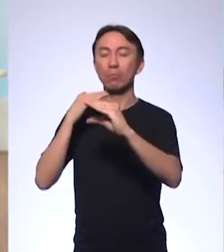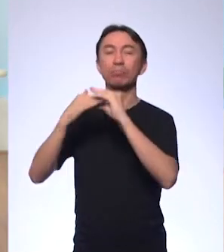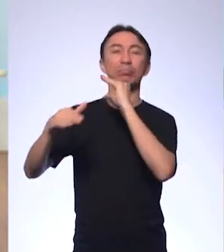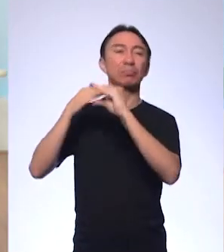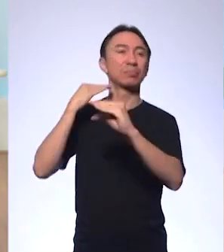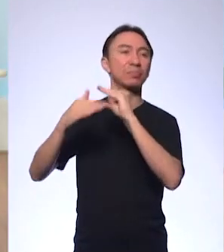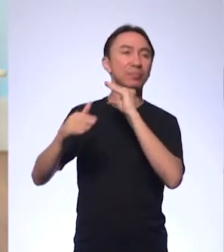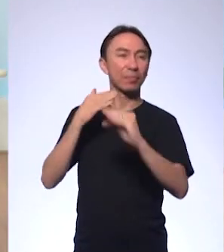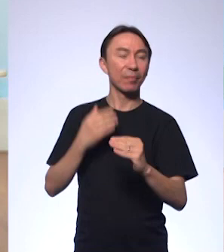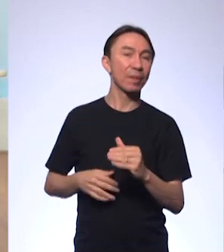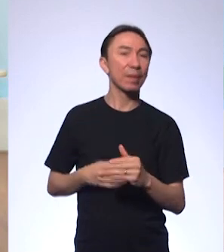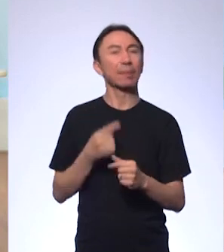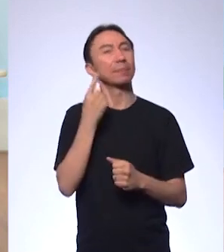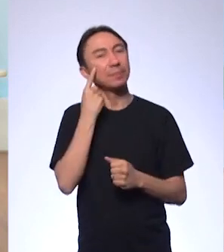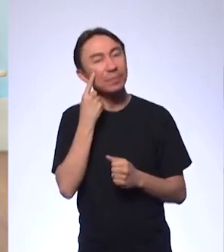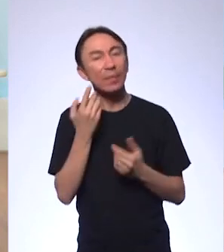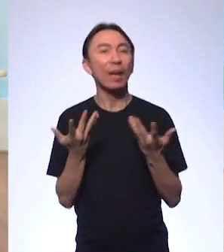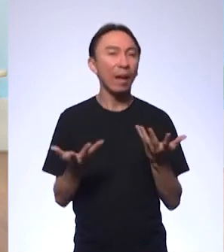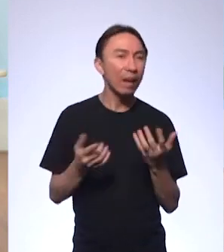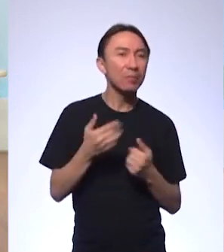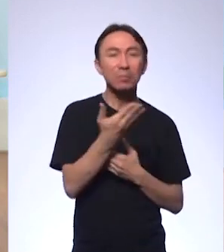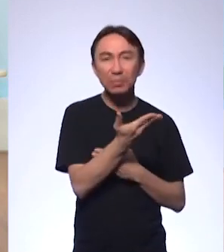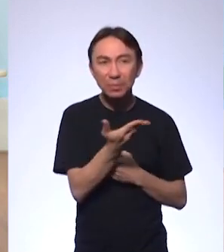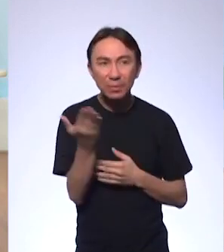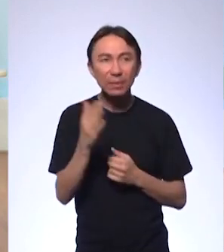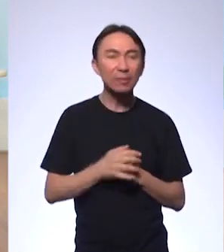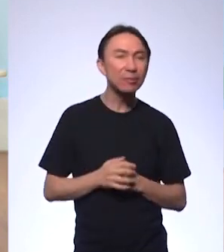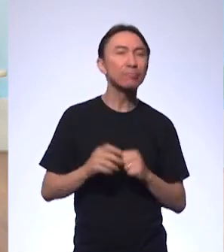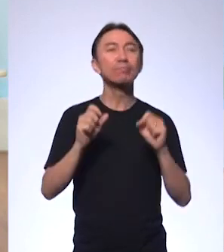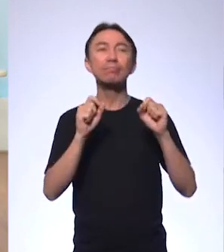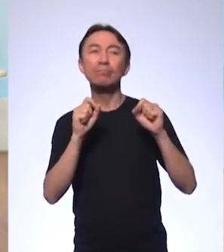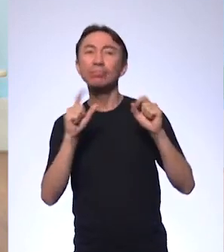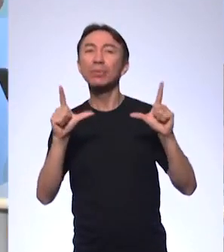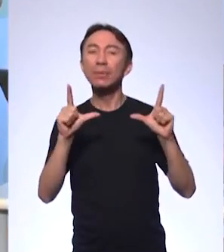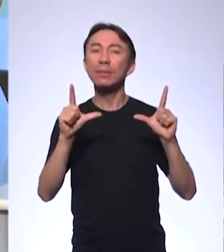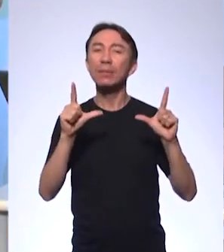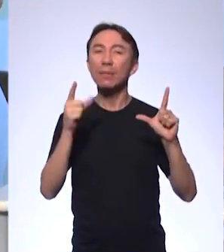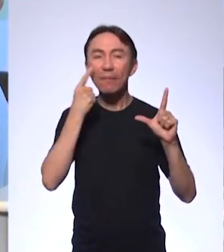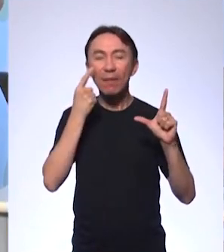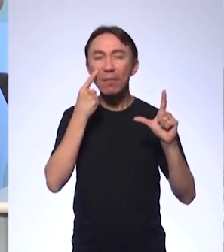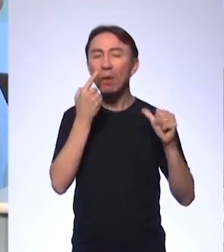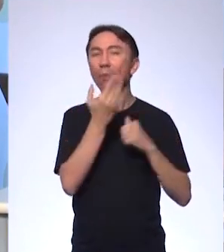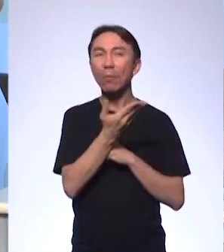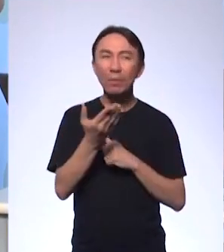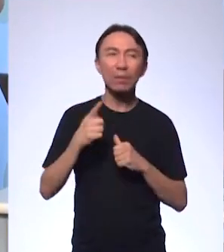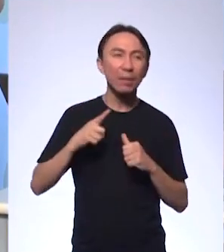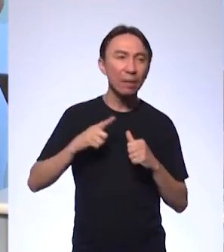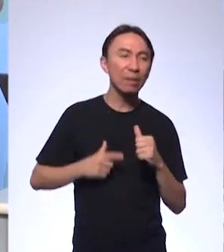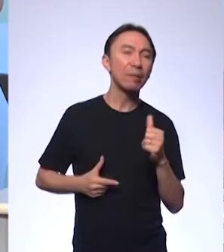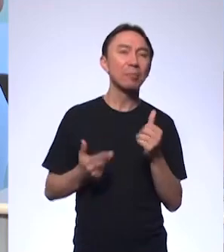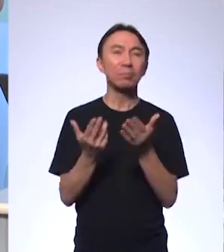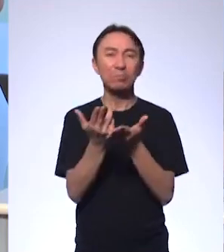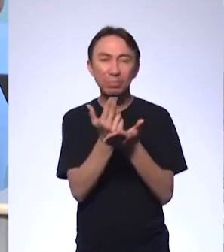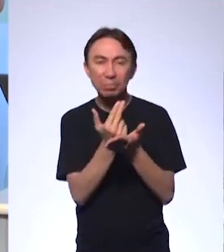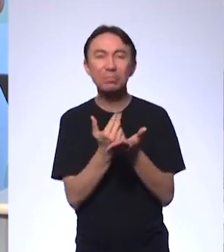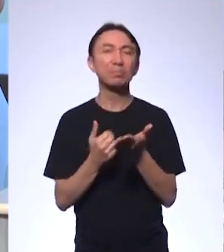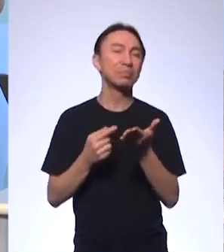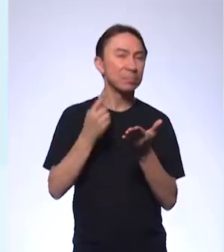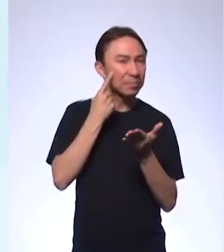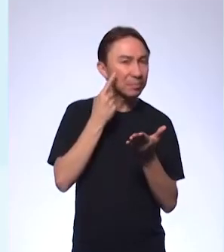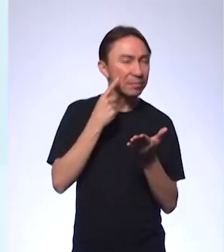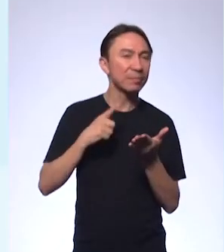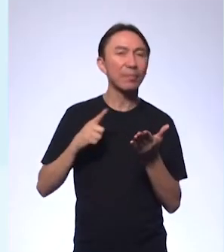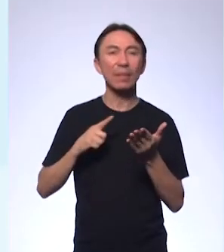Né? E aqui eu quero que vocês observem, gente. Ó, tem várias imagens aqui, né? Então, tem imagem de um lago, uma